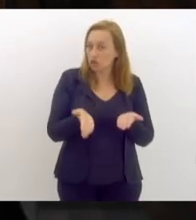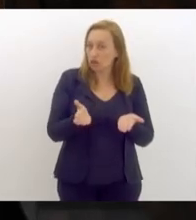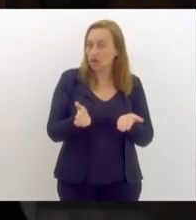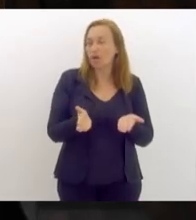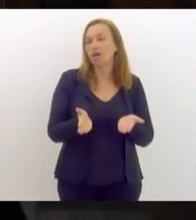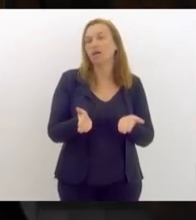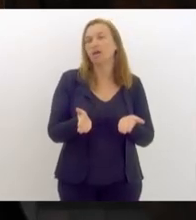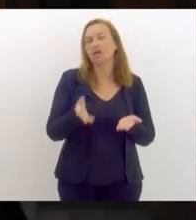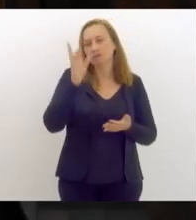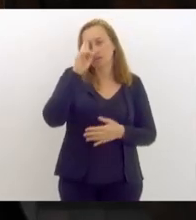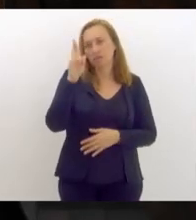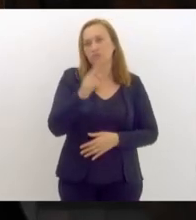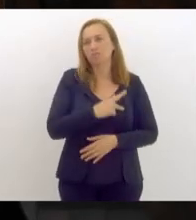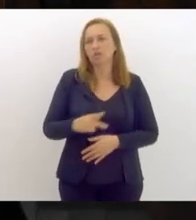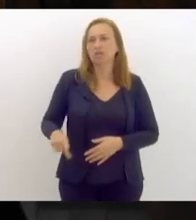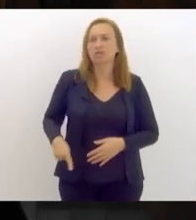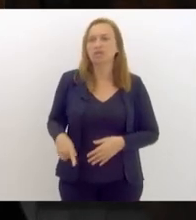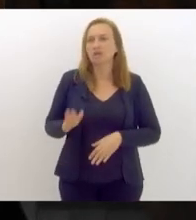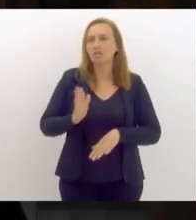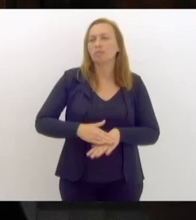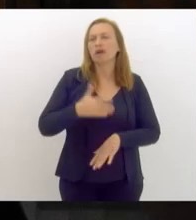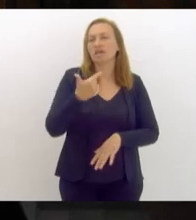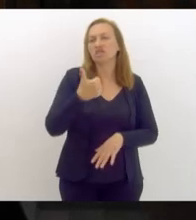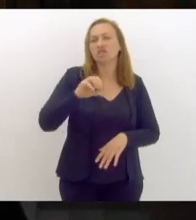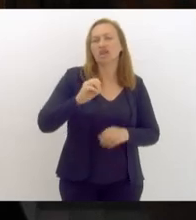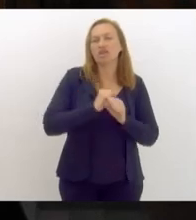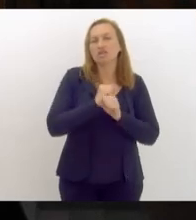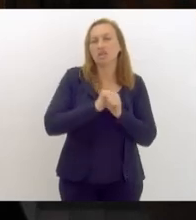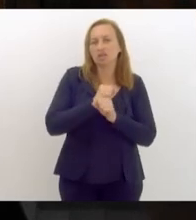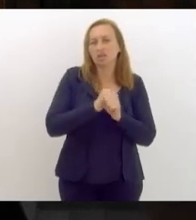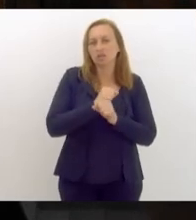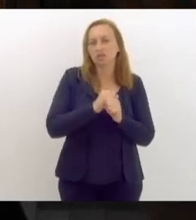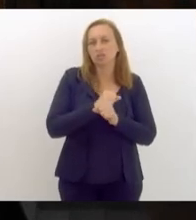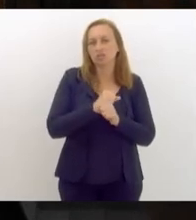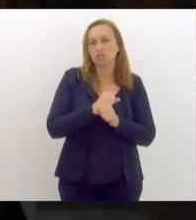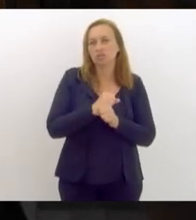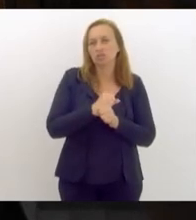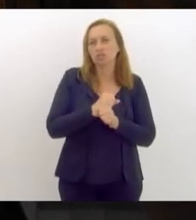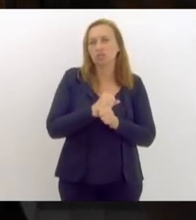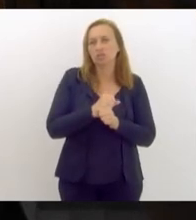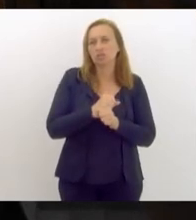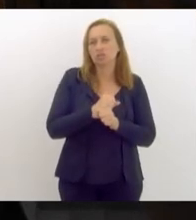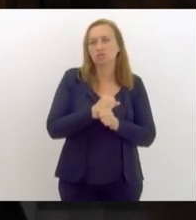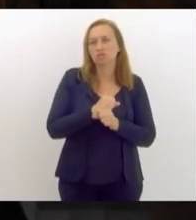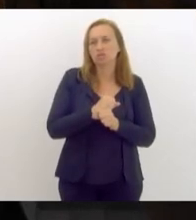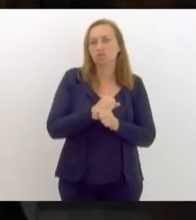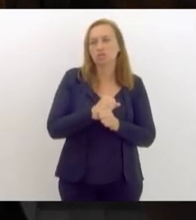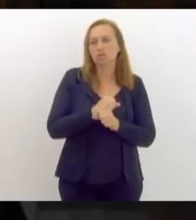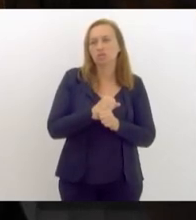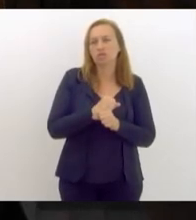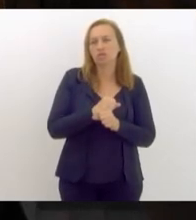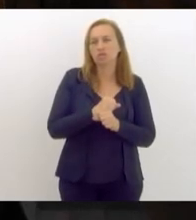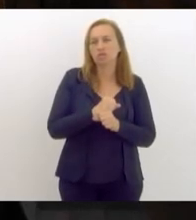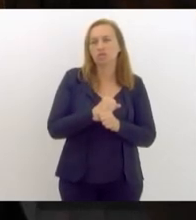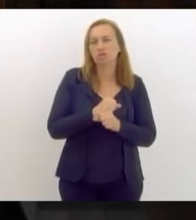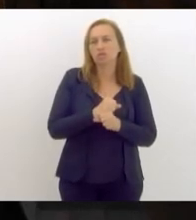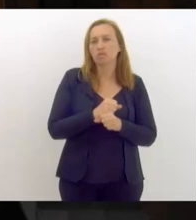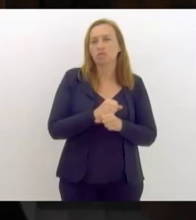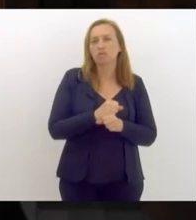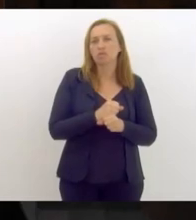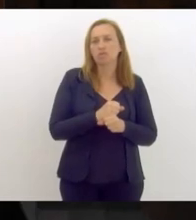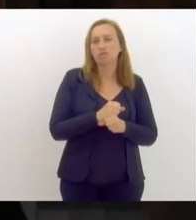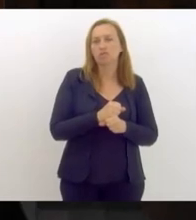senhor presidente há mais de 10 anos atrás quando foram traçadas as linhas imaginárias que